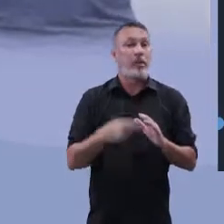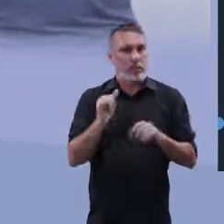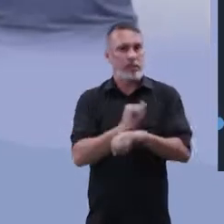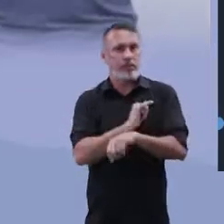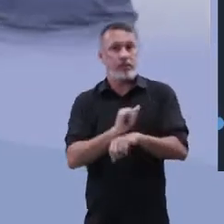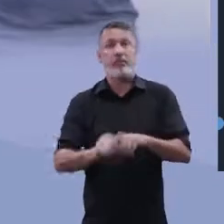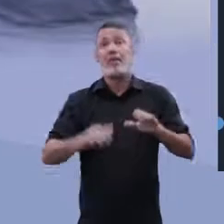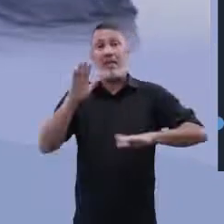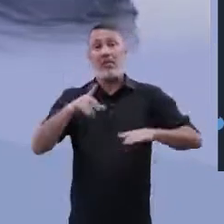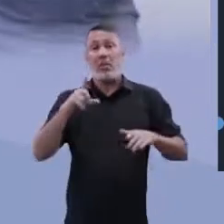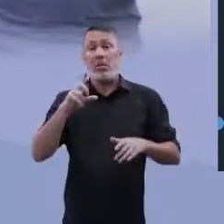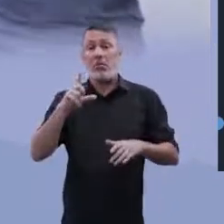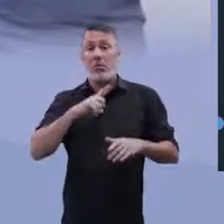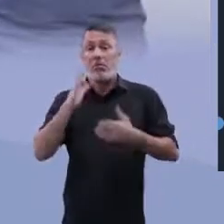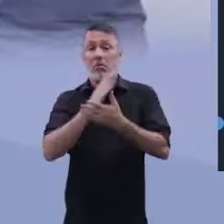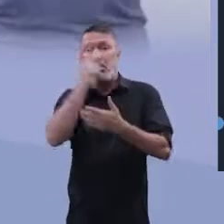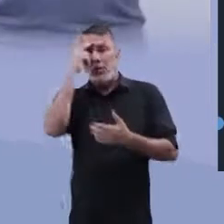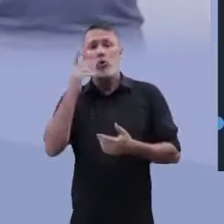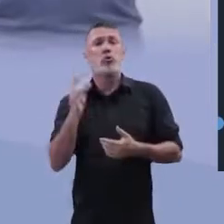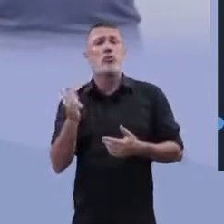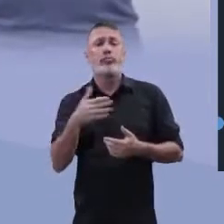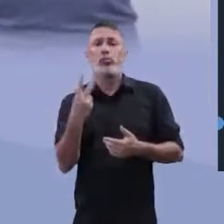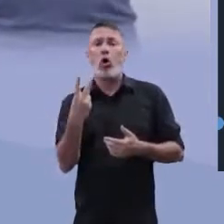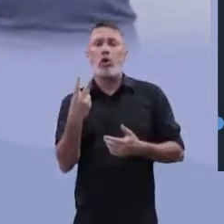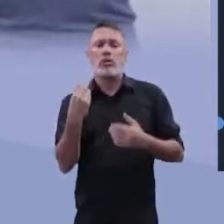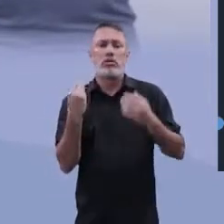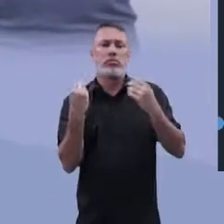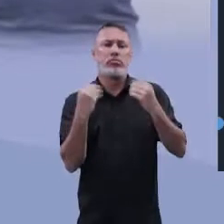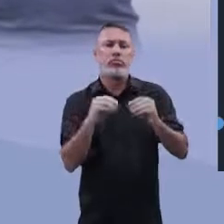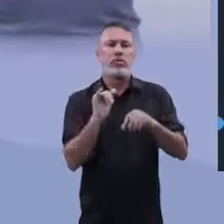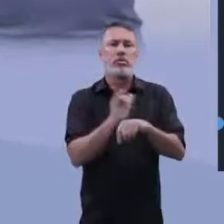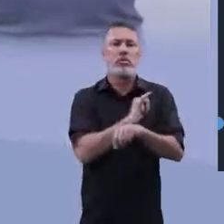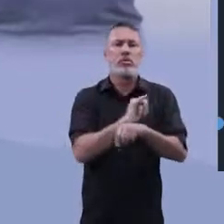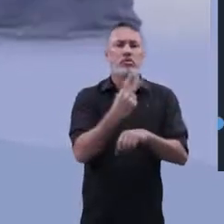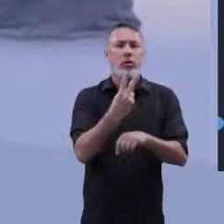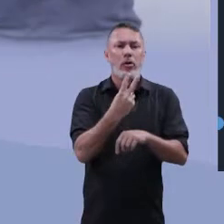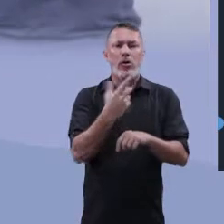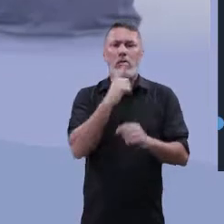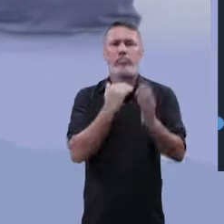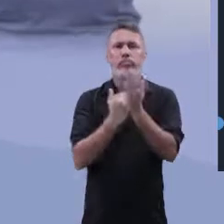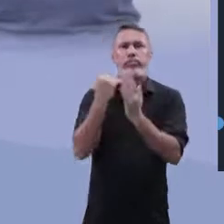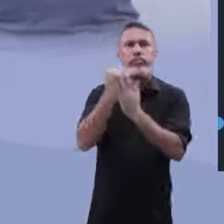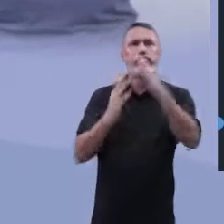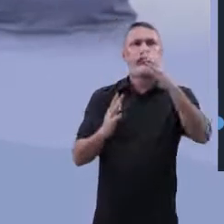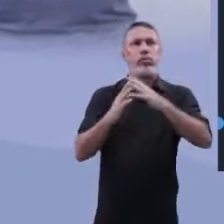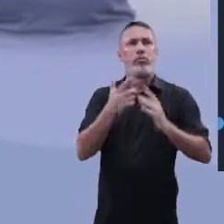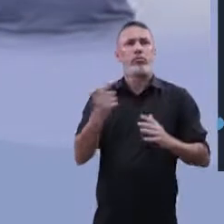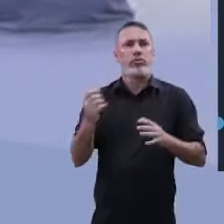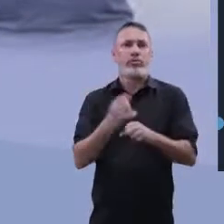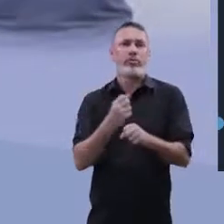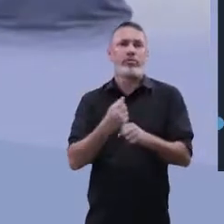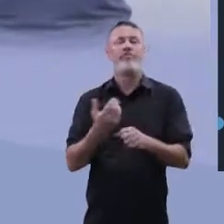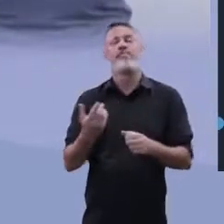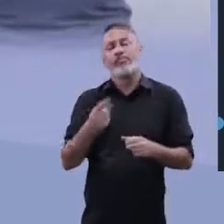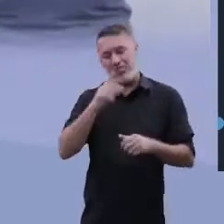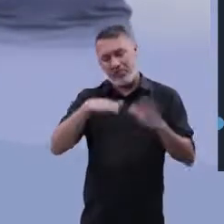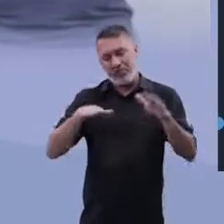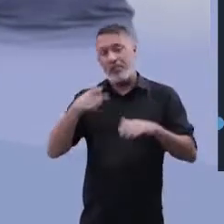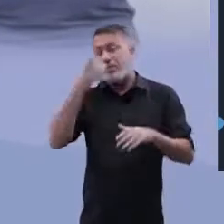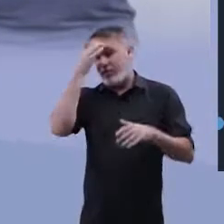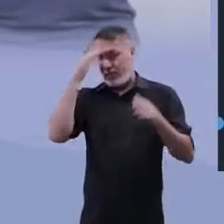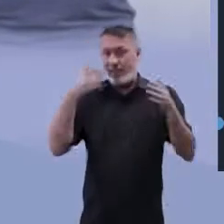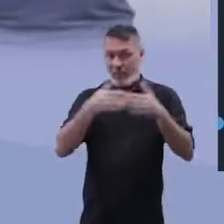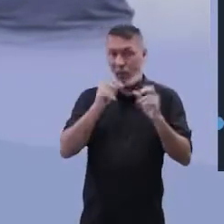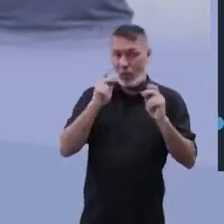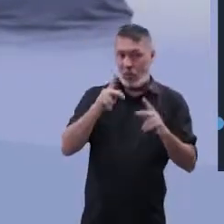baixa. Eu já vi aluno que apresentou 2 caminhos argumentativos, né, 2 estratégias e tirou uma nota máxima. Então a gente tem que